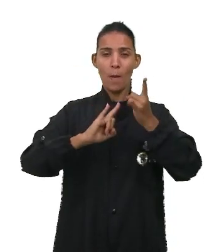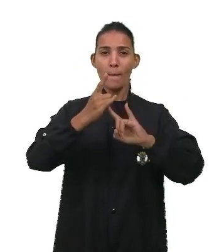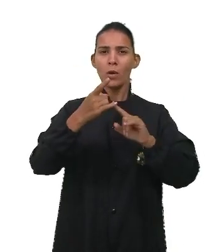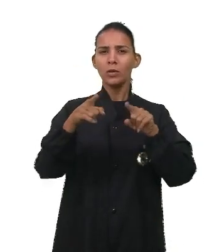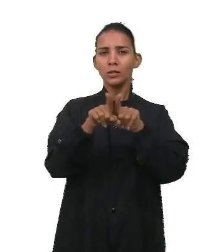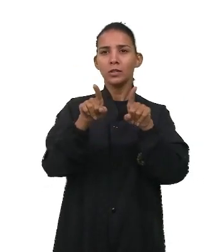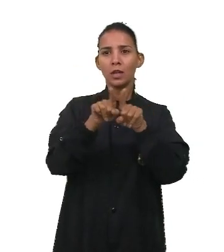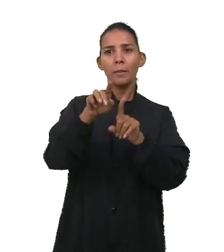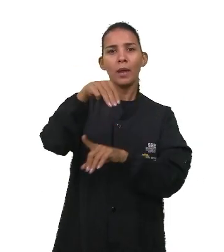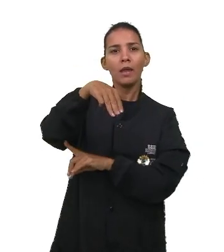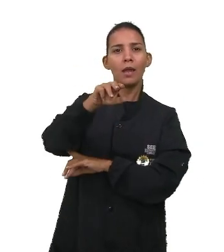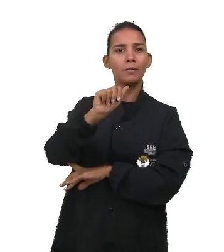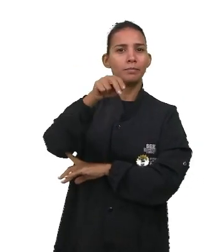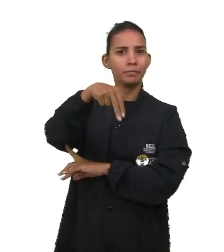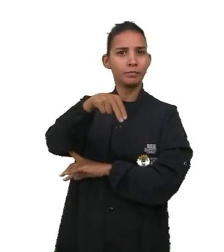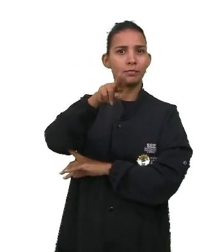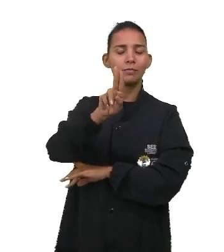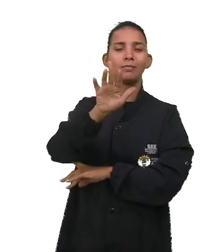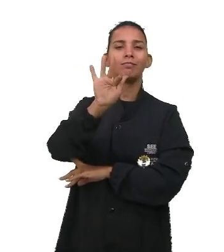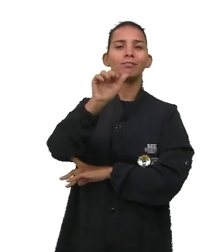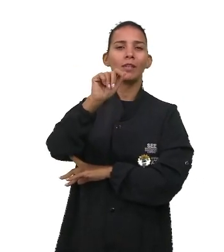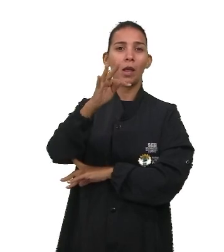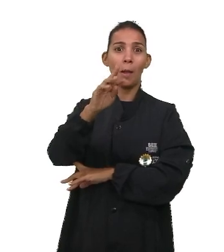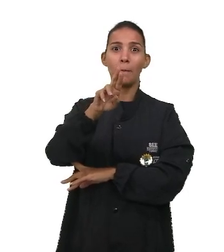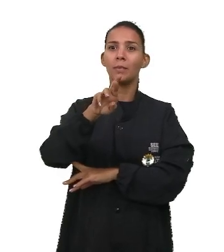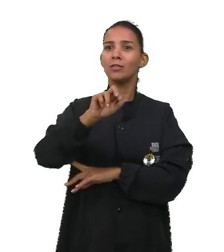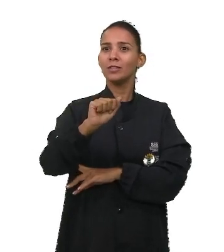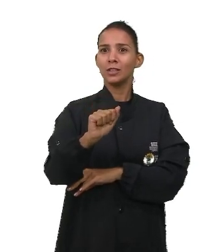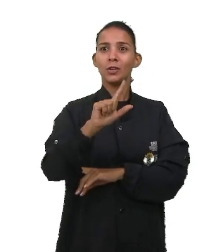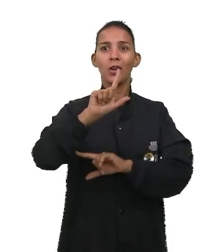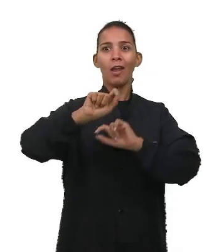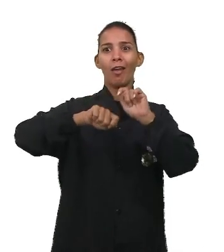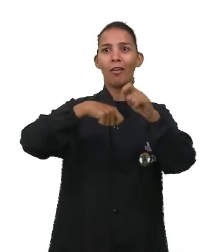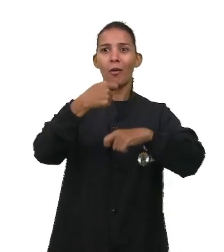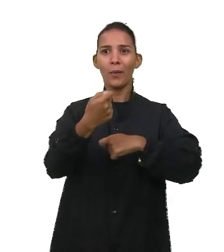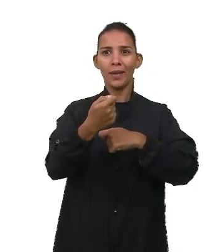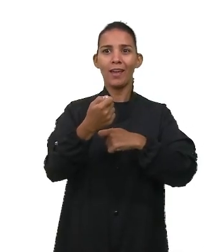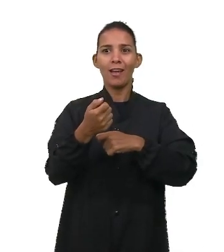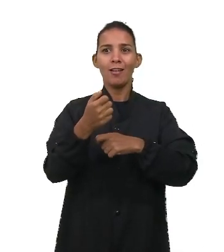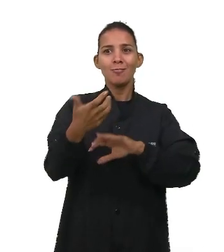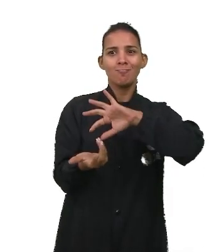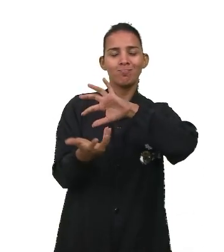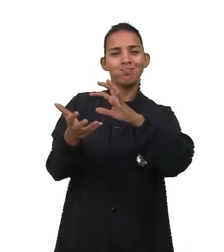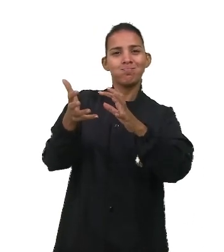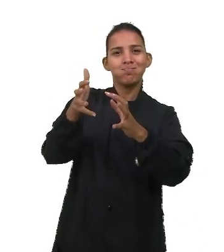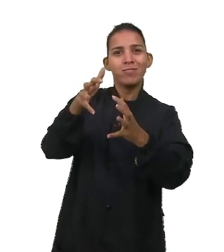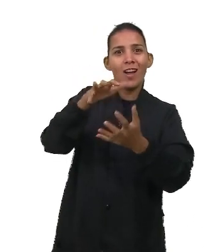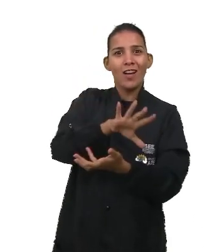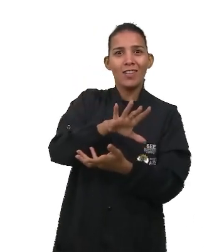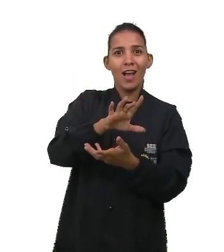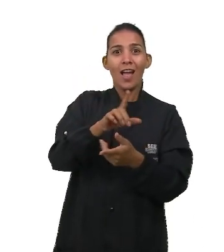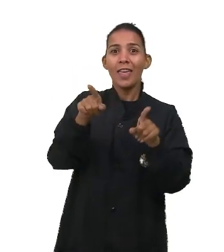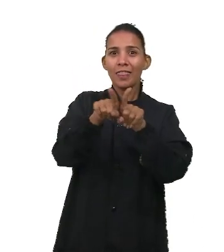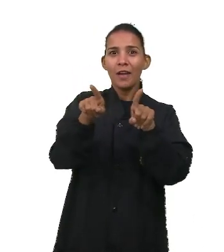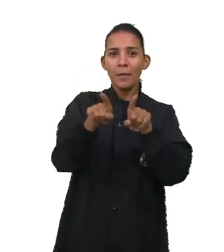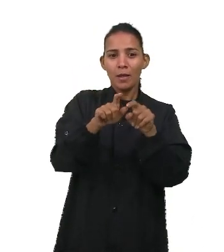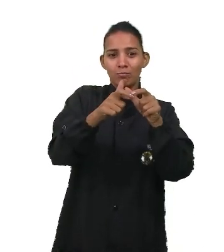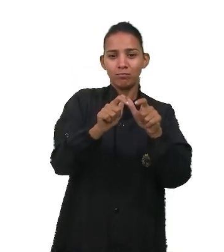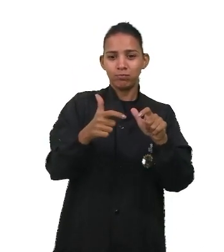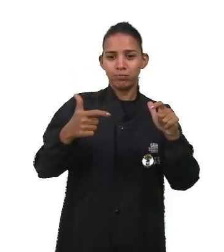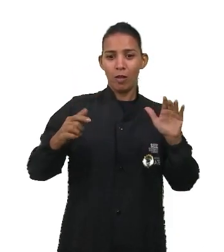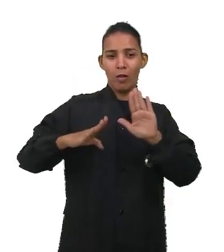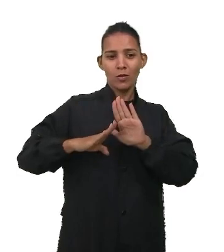manufatura, automatizando tarefas complexas e perigosas, além de aumentar a precisão e